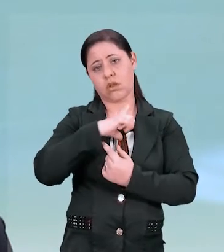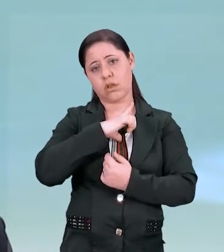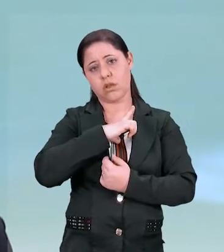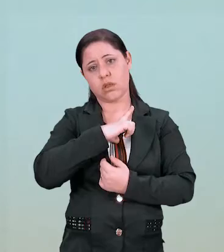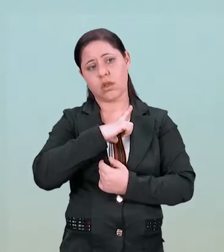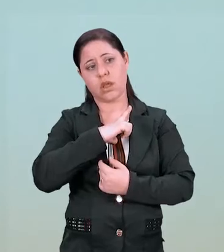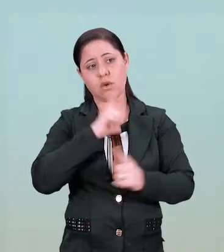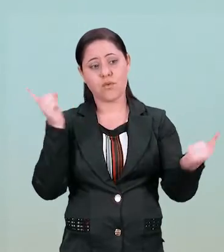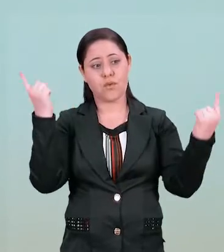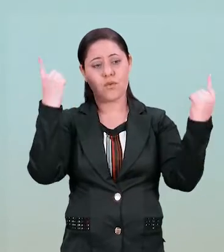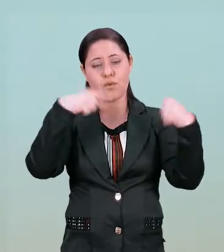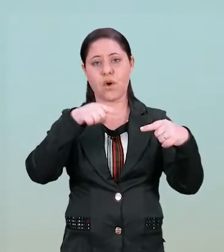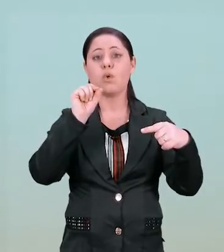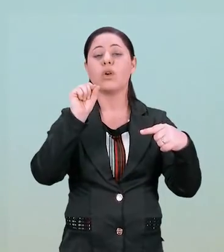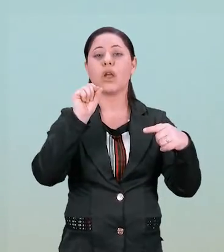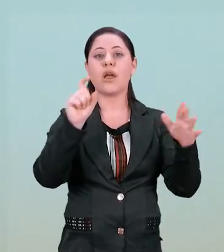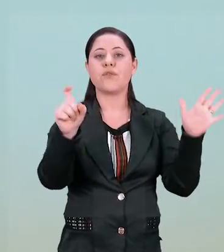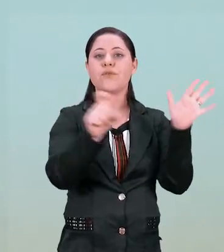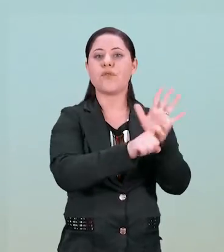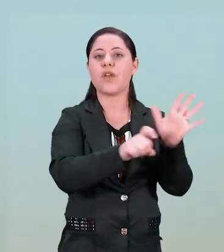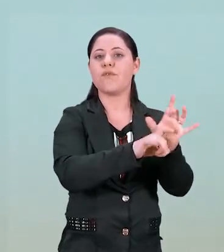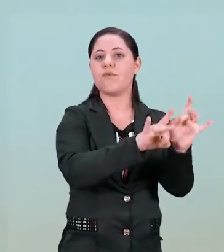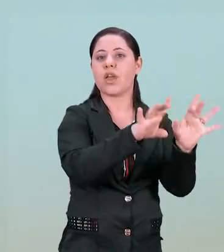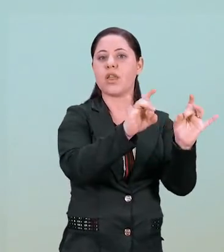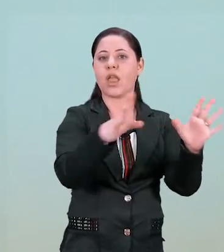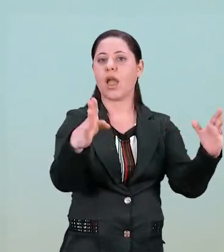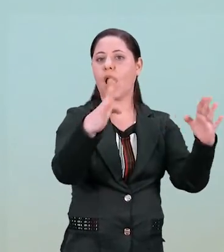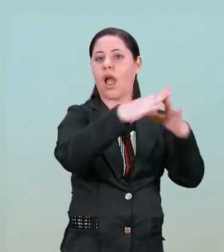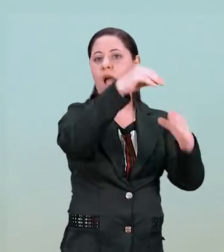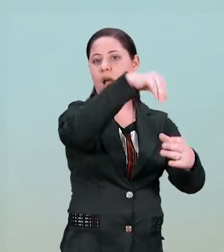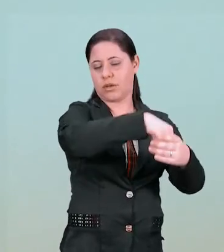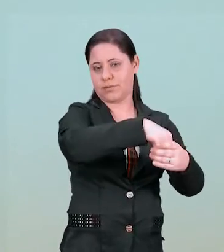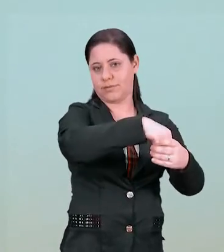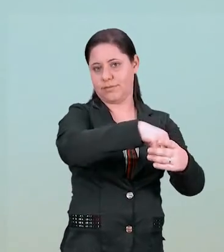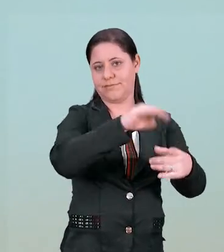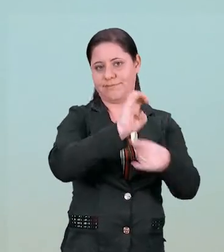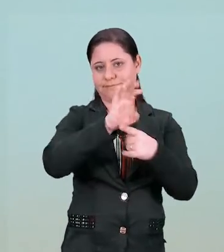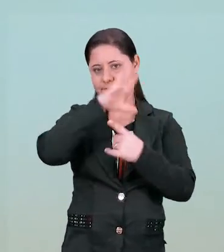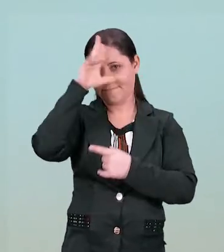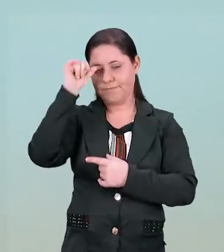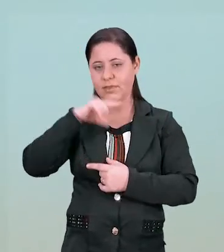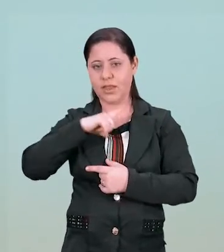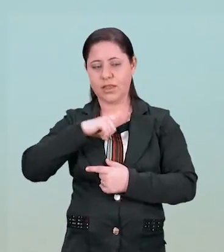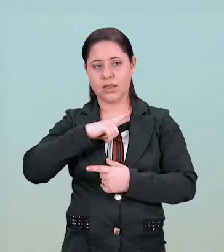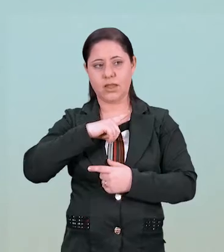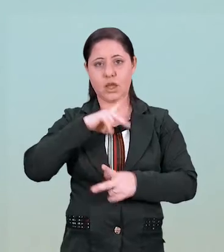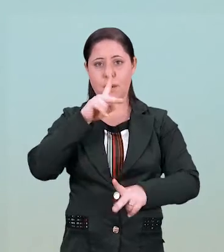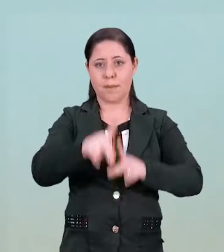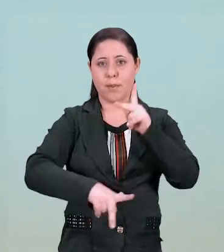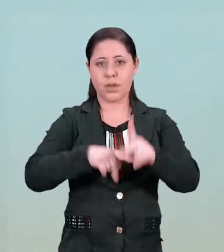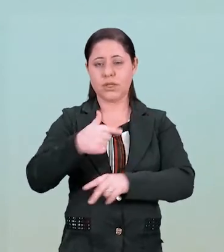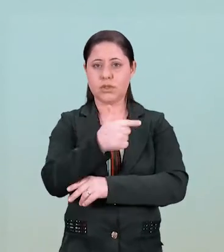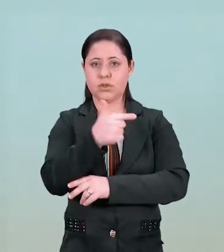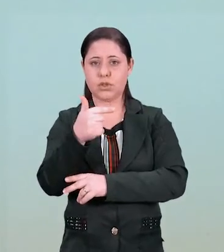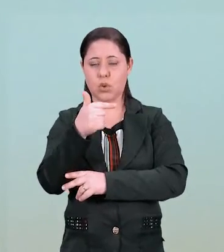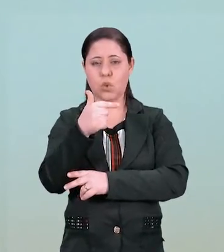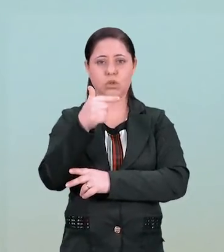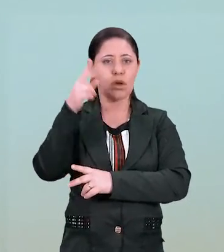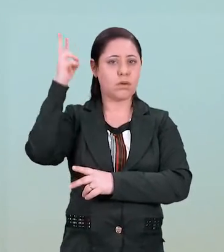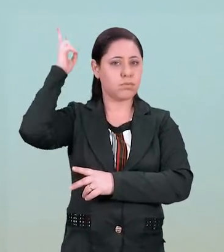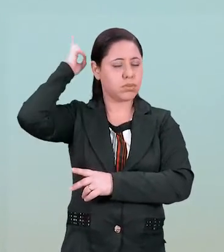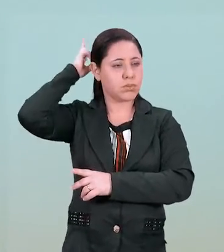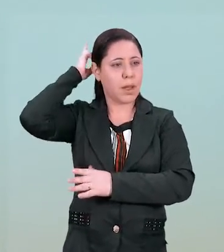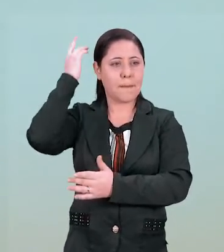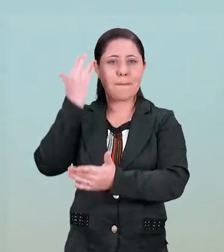tráfico doméstico. Mato Grosso do Sul, que tem a 2ª maior população indígena do país, perdendo a só